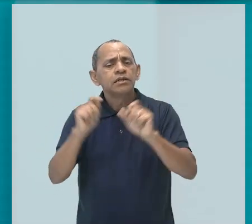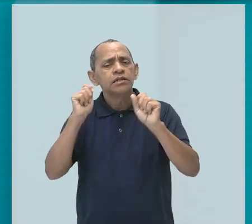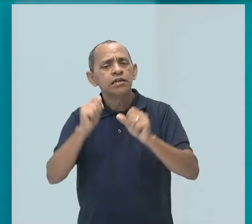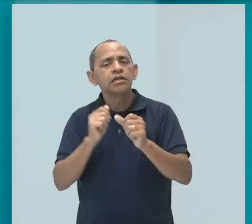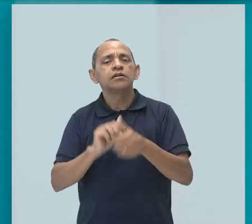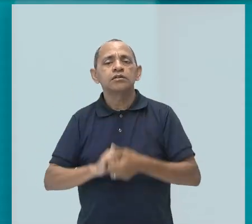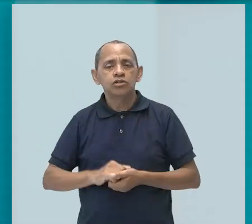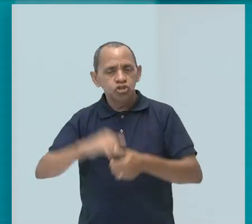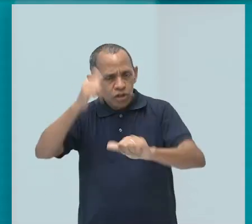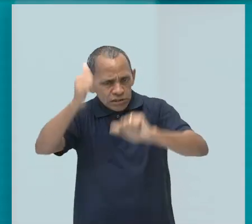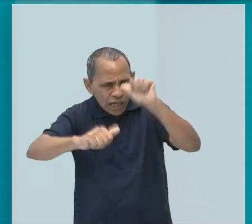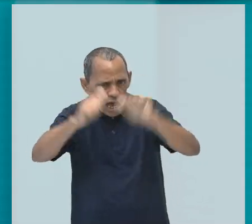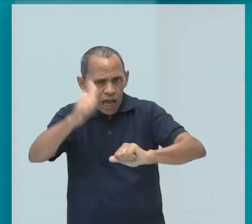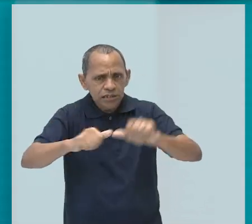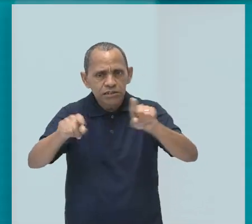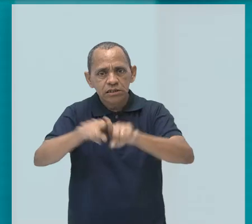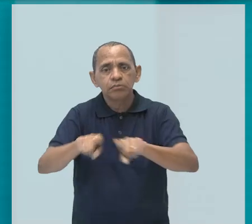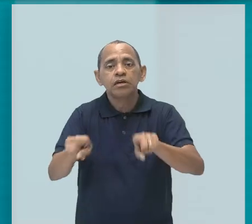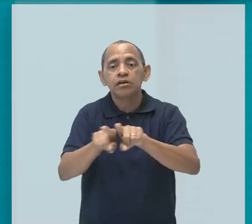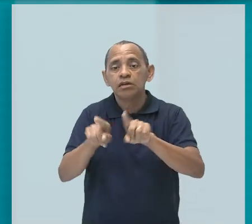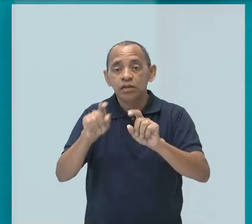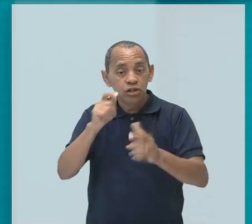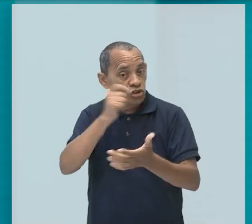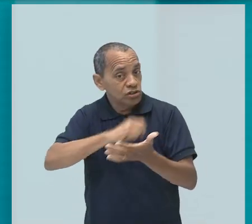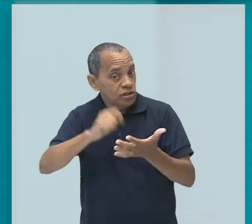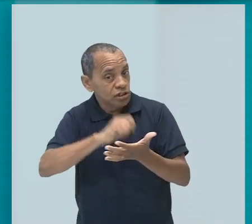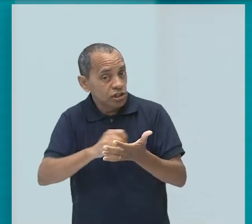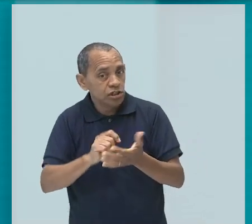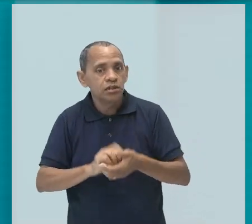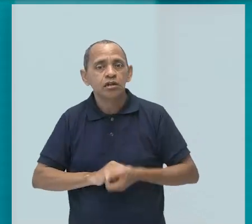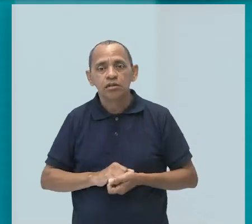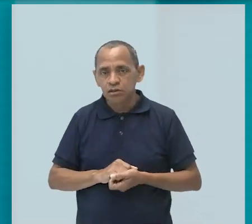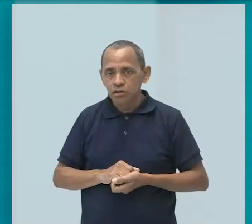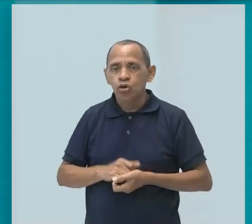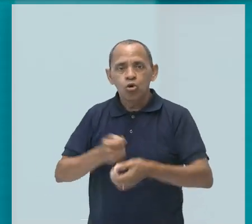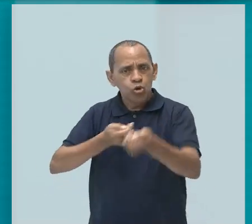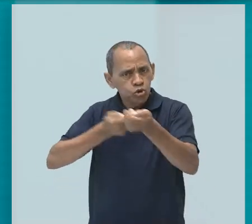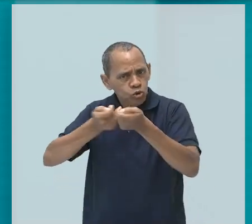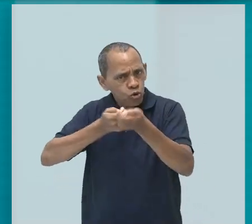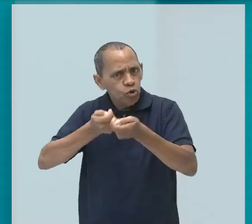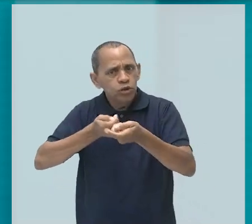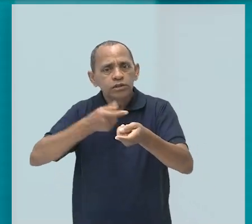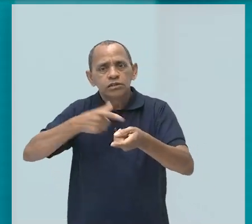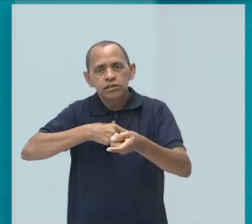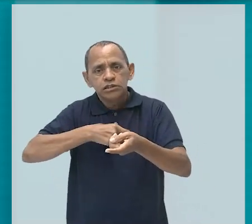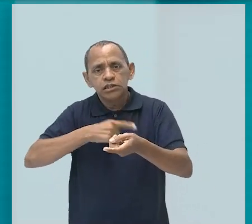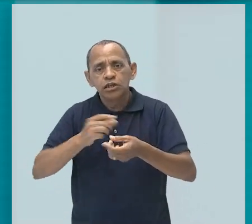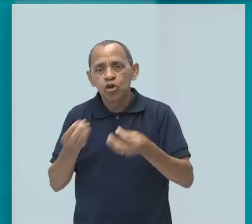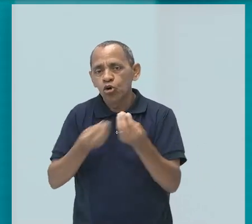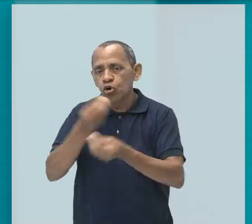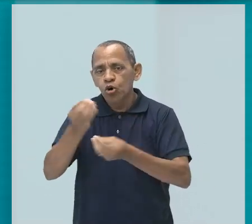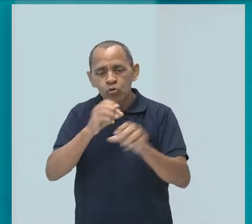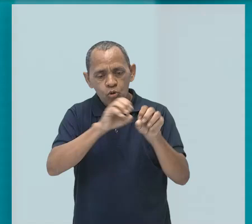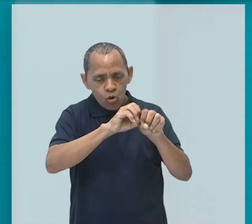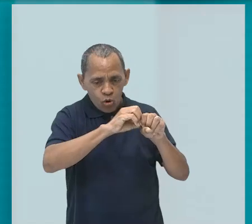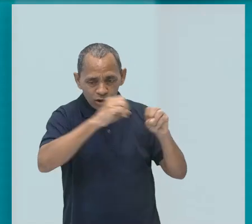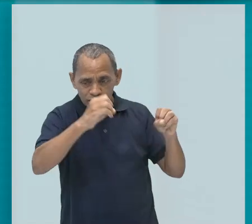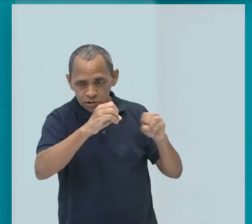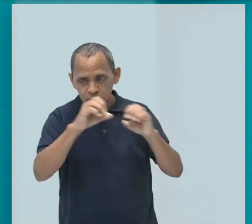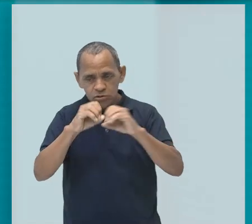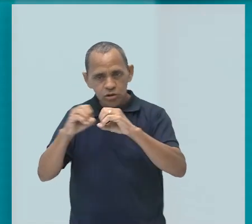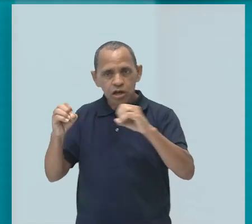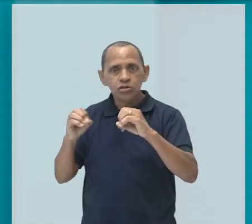de interpretação, mas também de escrita, dominar esses sentidos que as conjunções promovem a